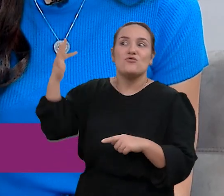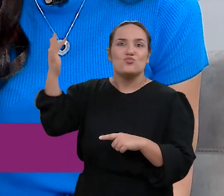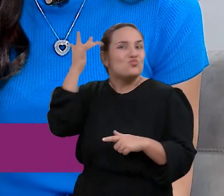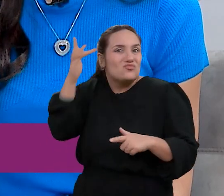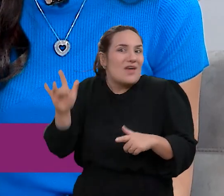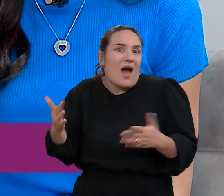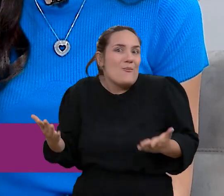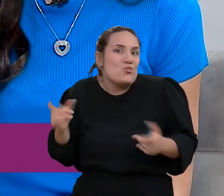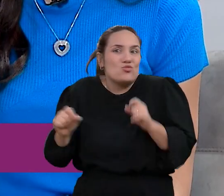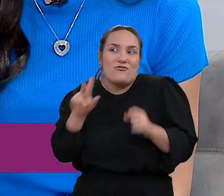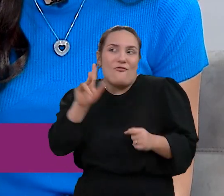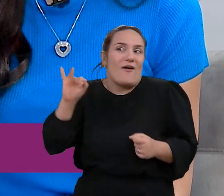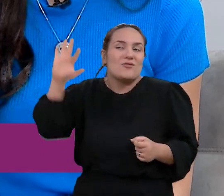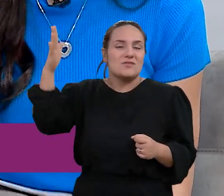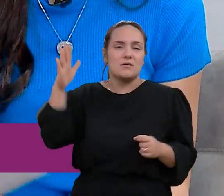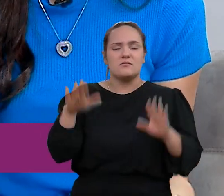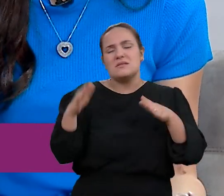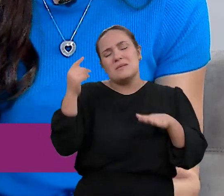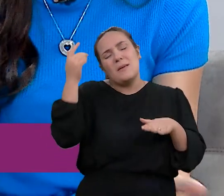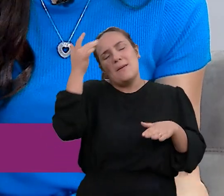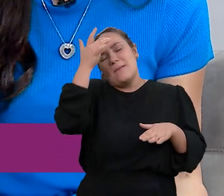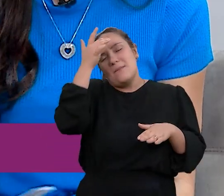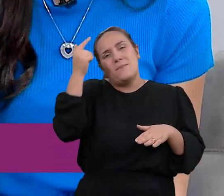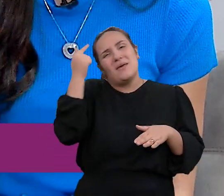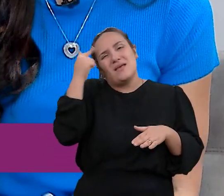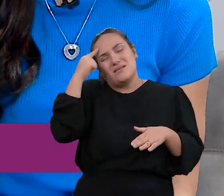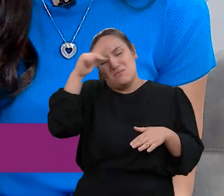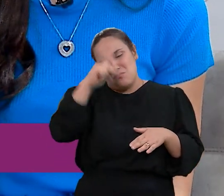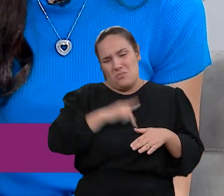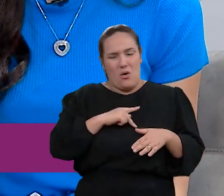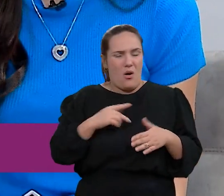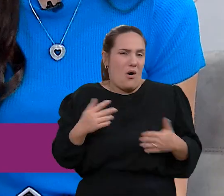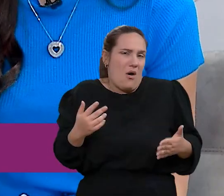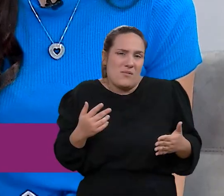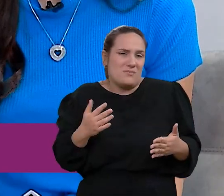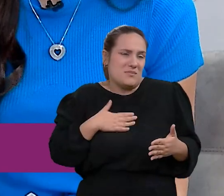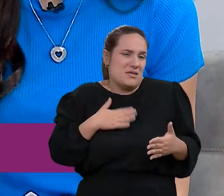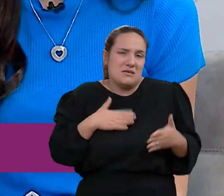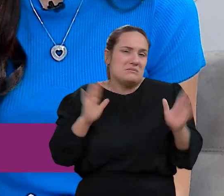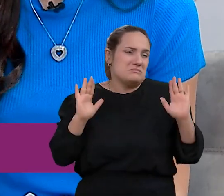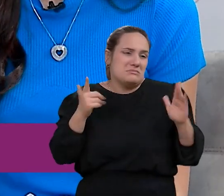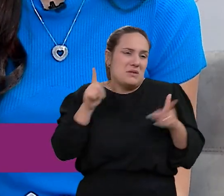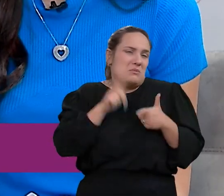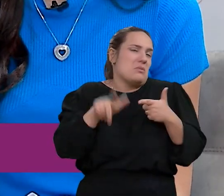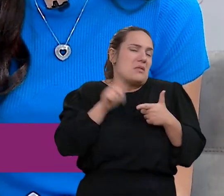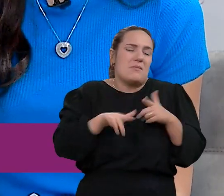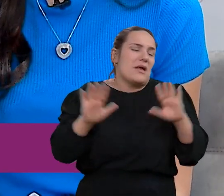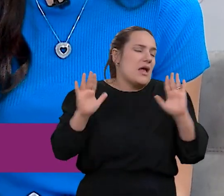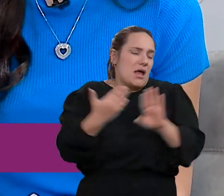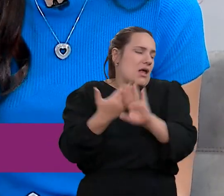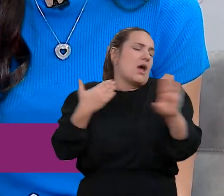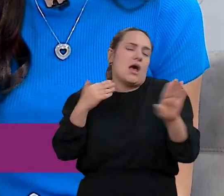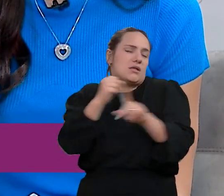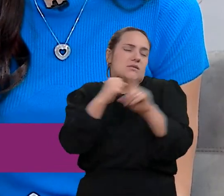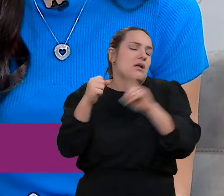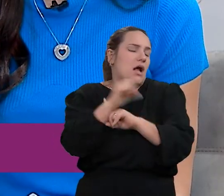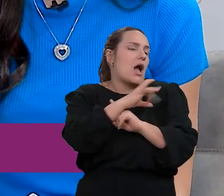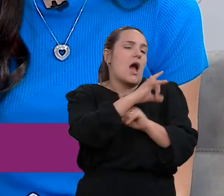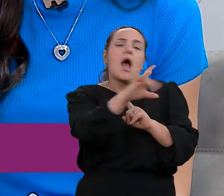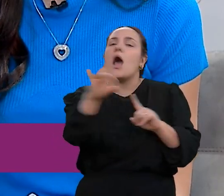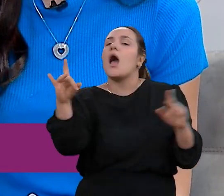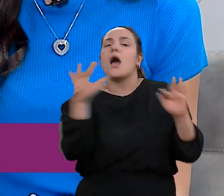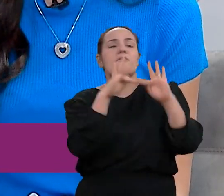entendemos que é uma questão de natureza pessoal íntima criminalidade né né a criminalidade então não tem nada a ver com a sociedade cada família que deve se